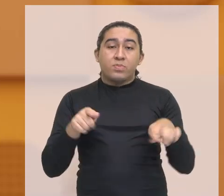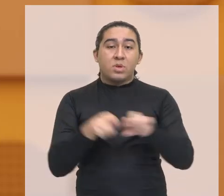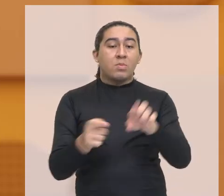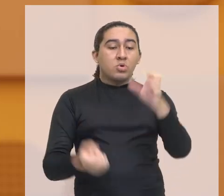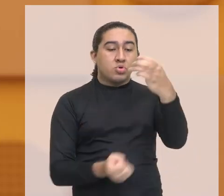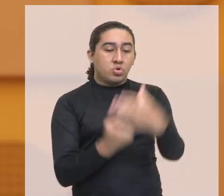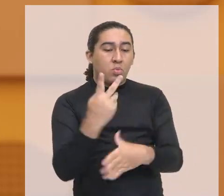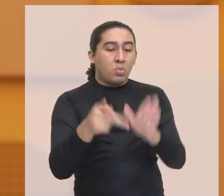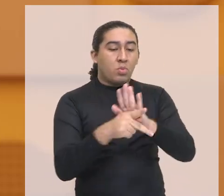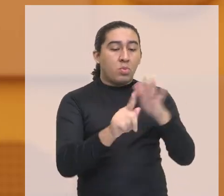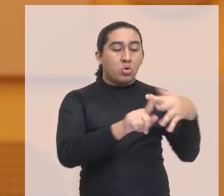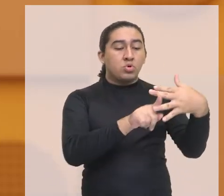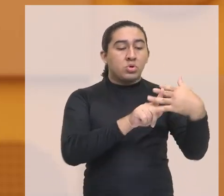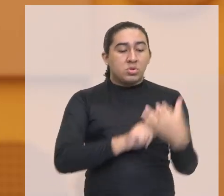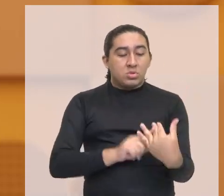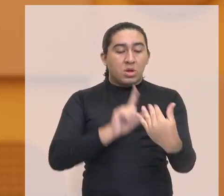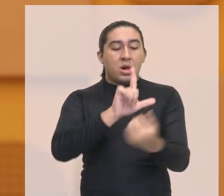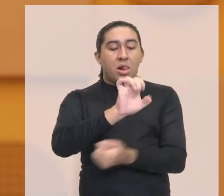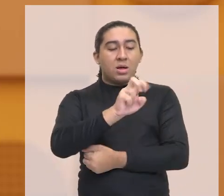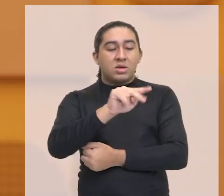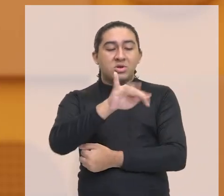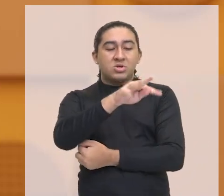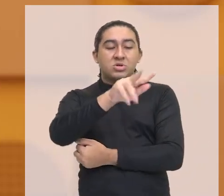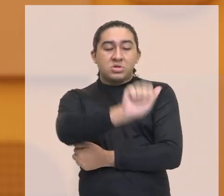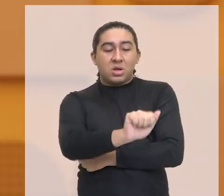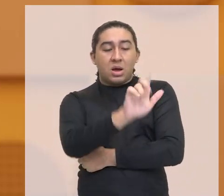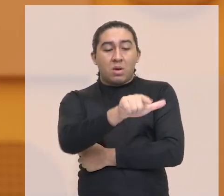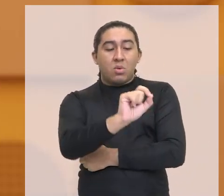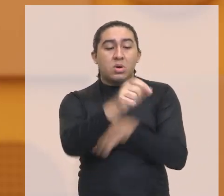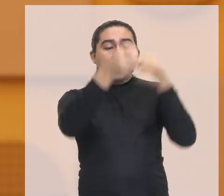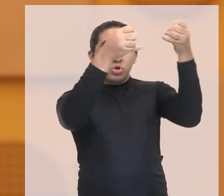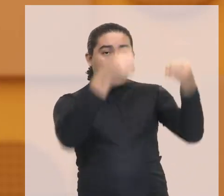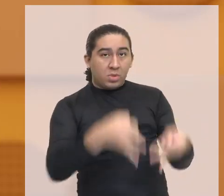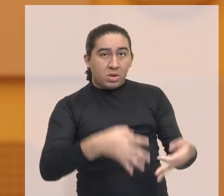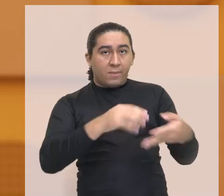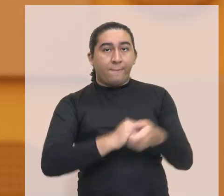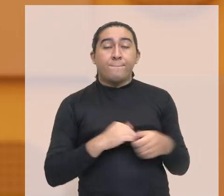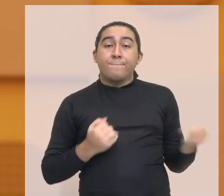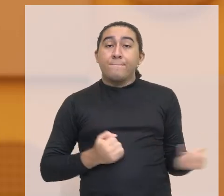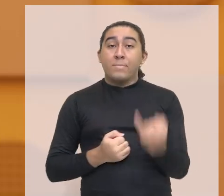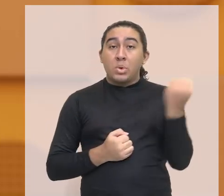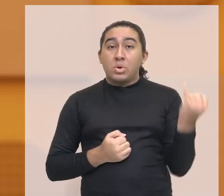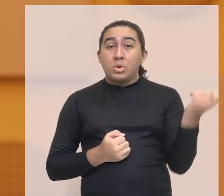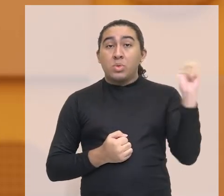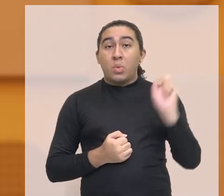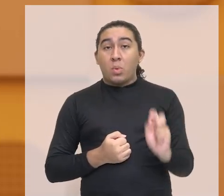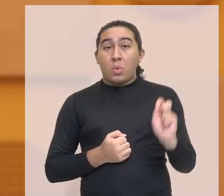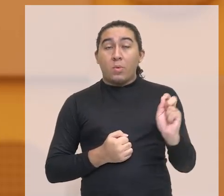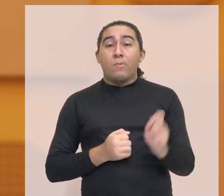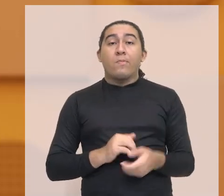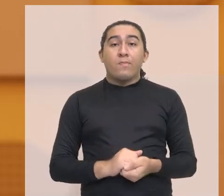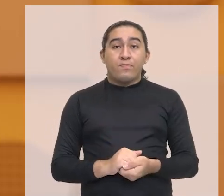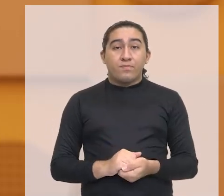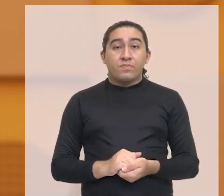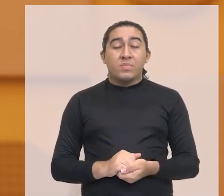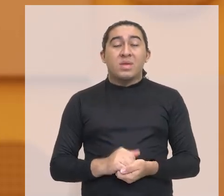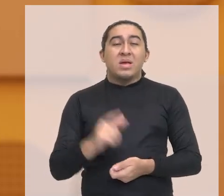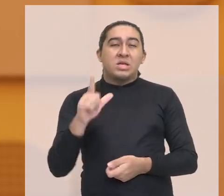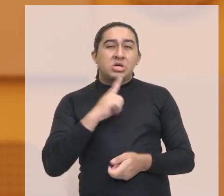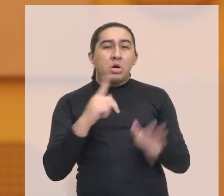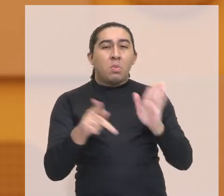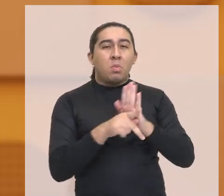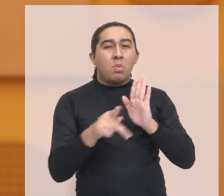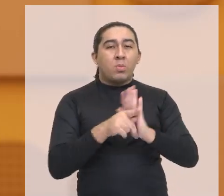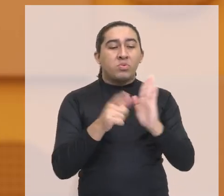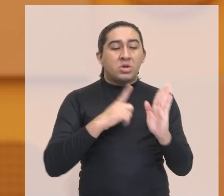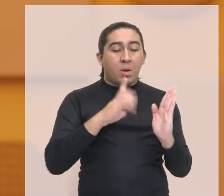o chamado socialismo leninista, que dizia que era importante que existisse o que ele chama de partido